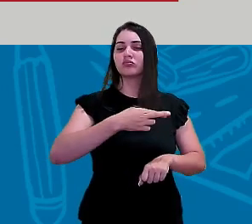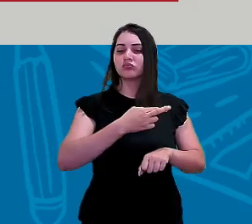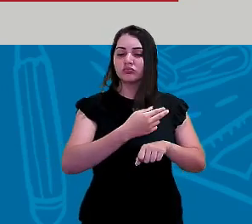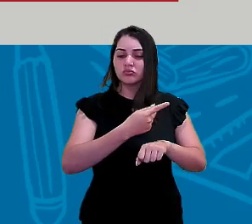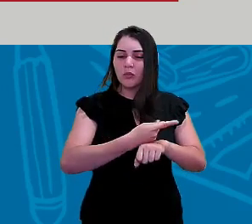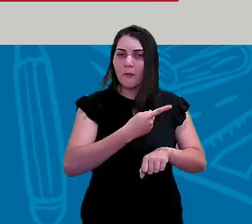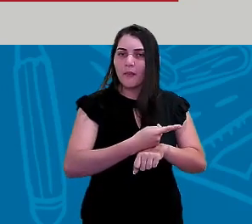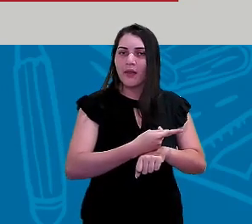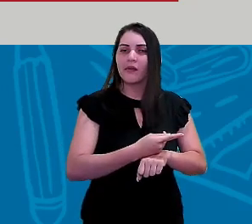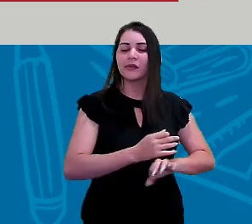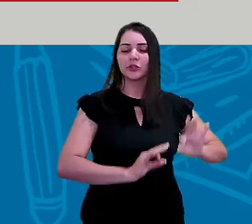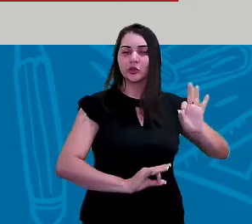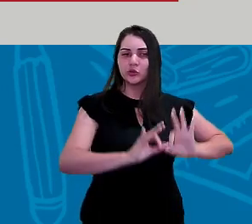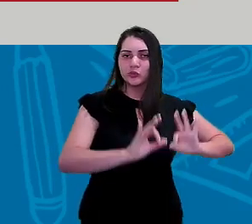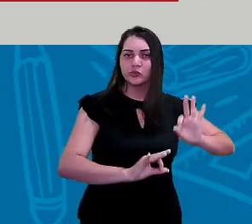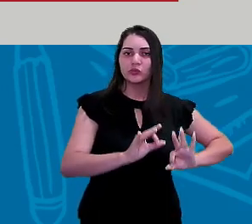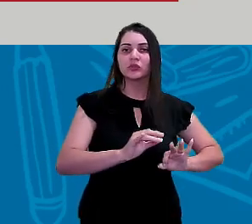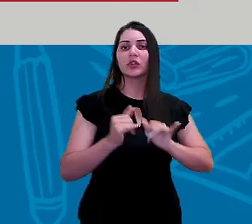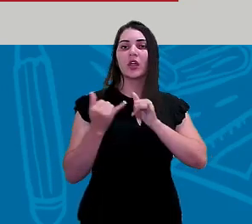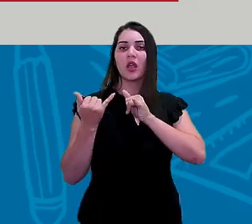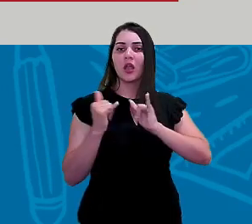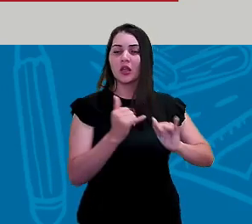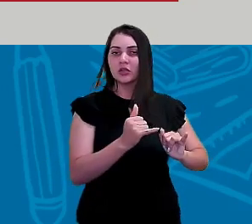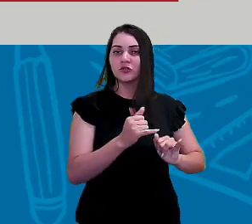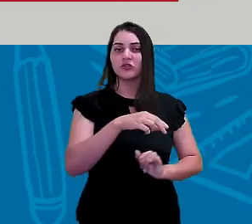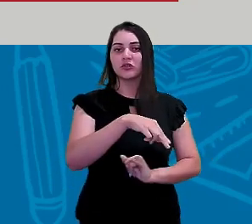rochas ornamentais, a energia